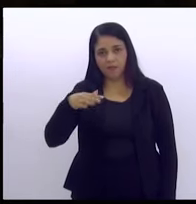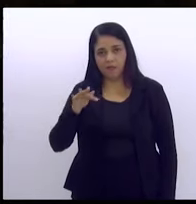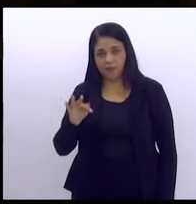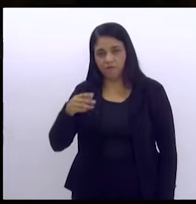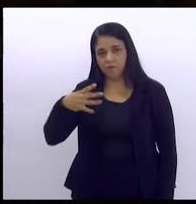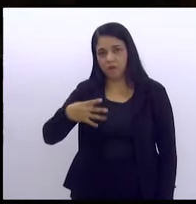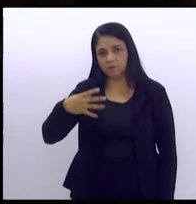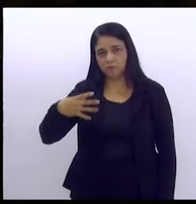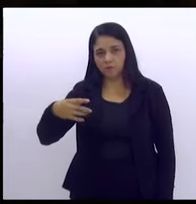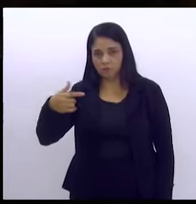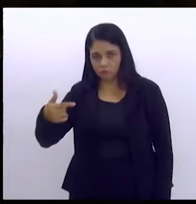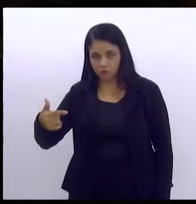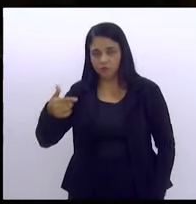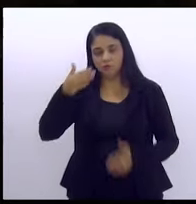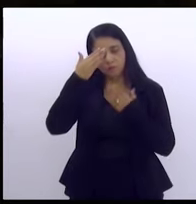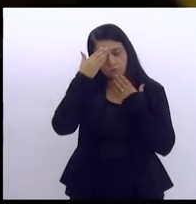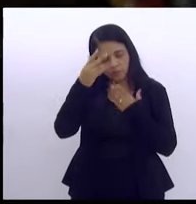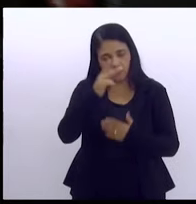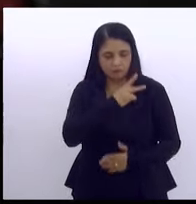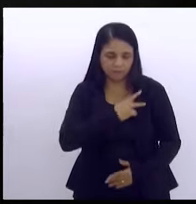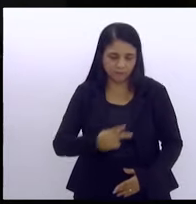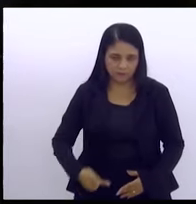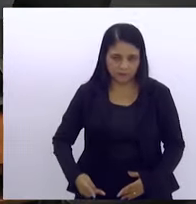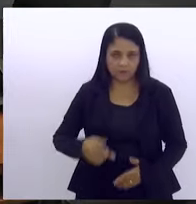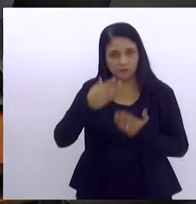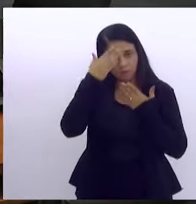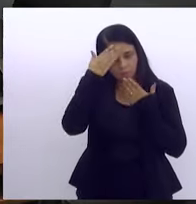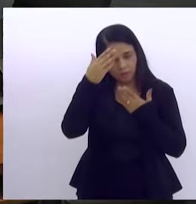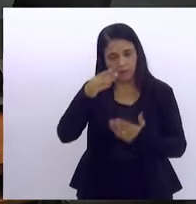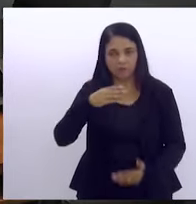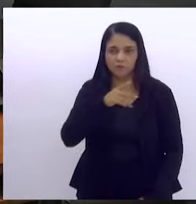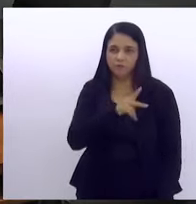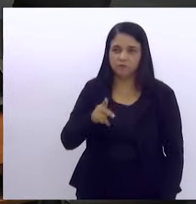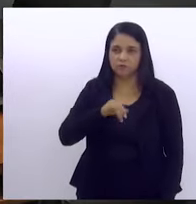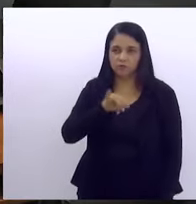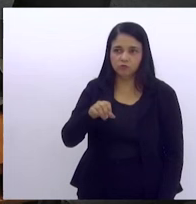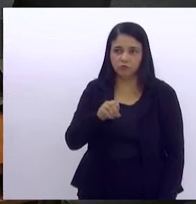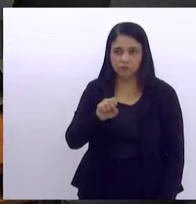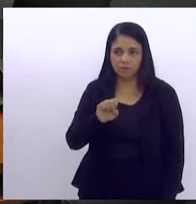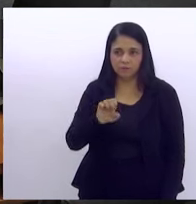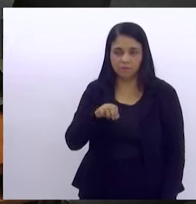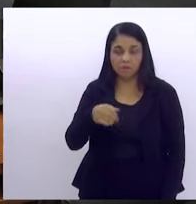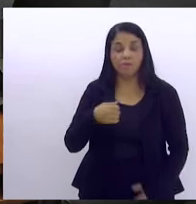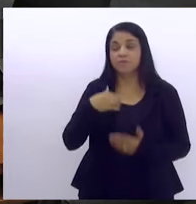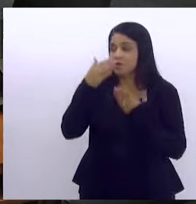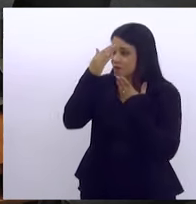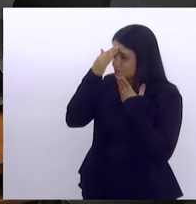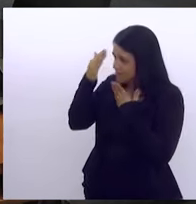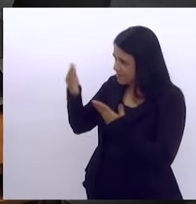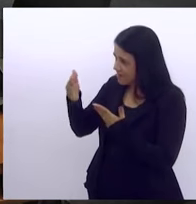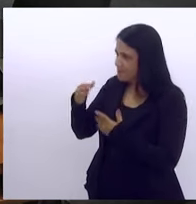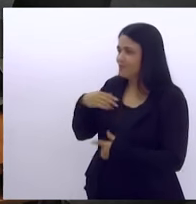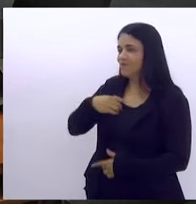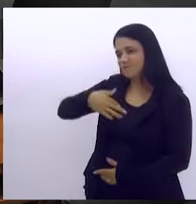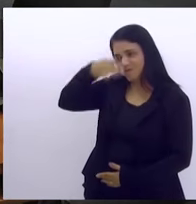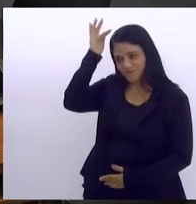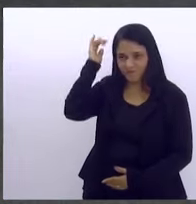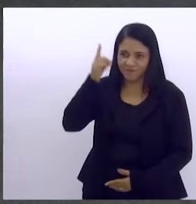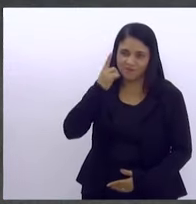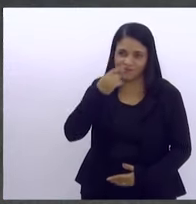professor Josemar e presidente Tiaju. Obrigado, deputado Fred Pacheco. Essa é a parte que eu lhe